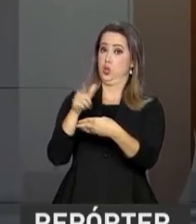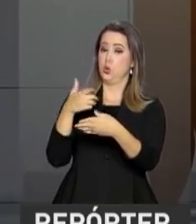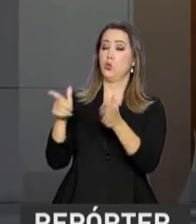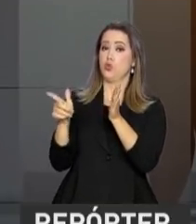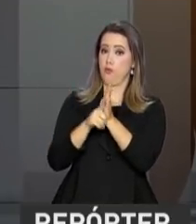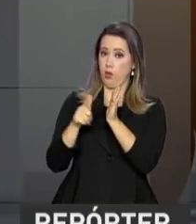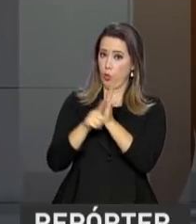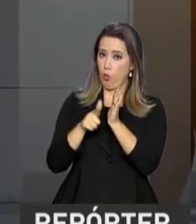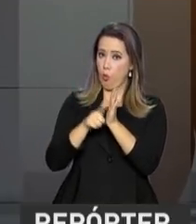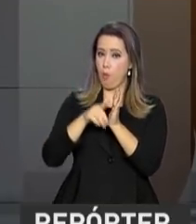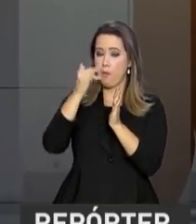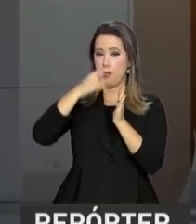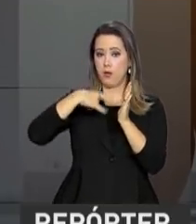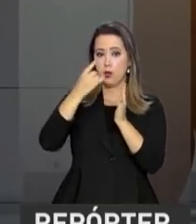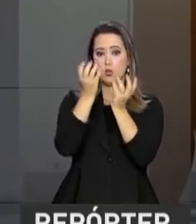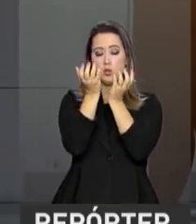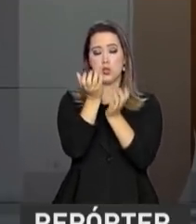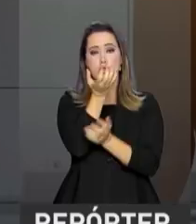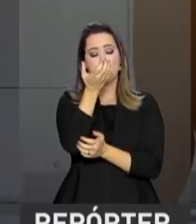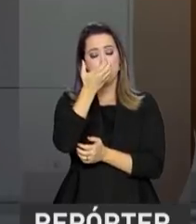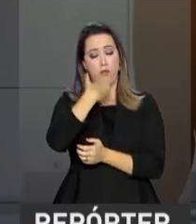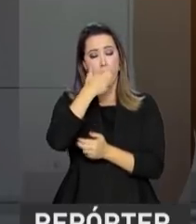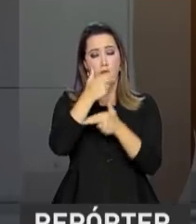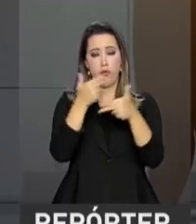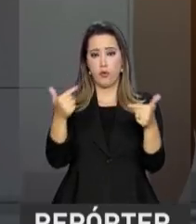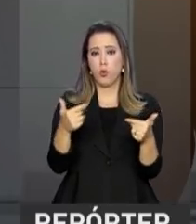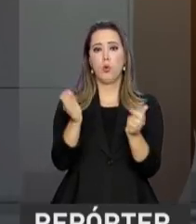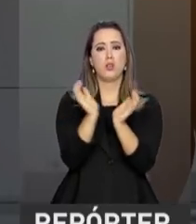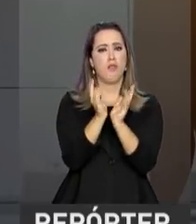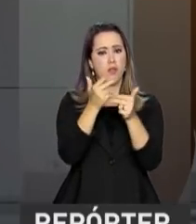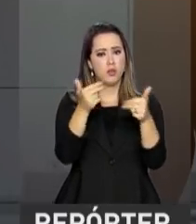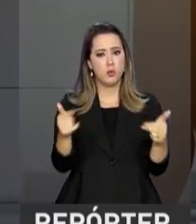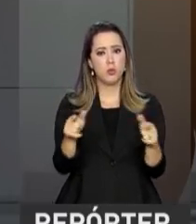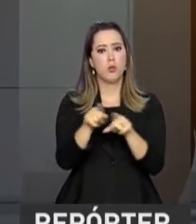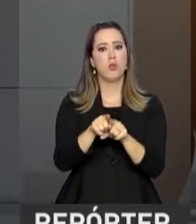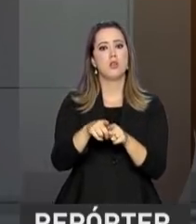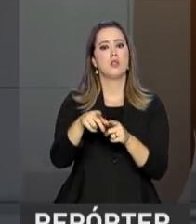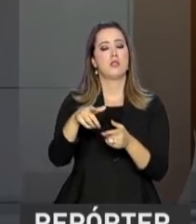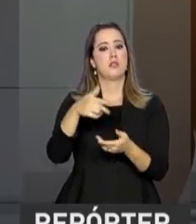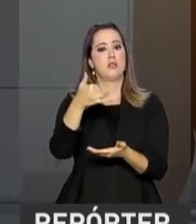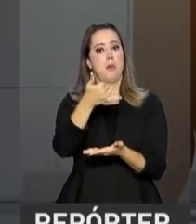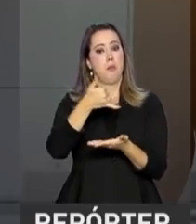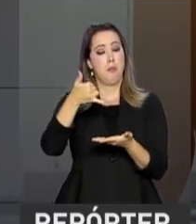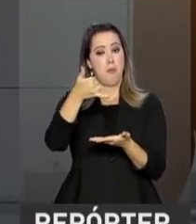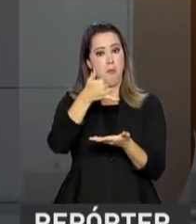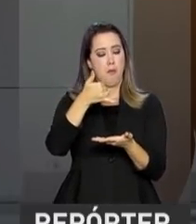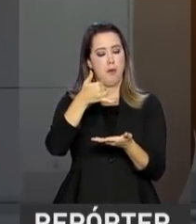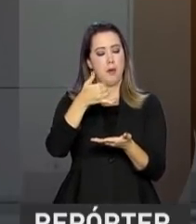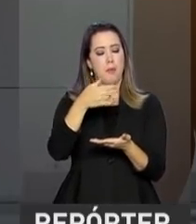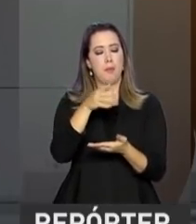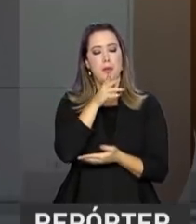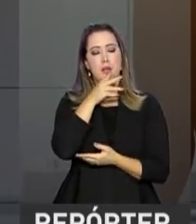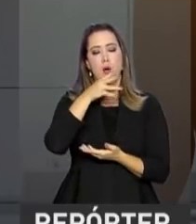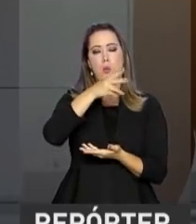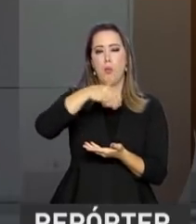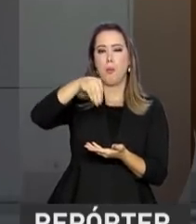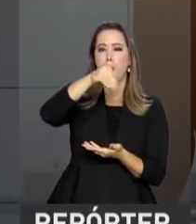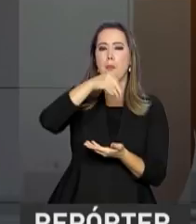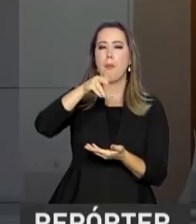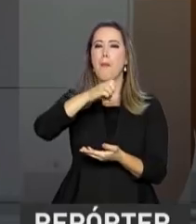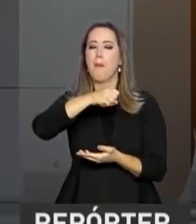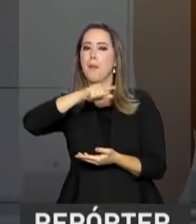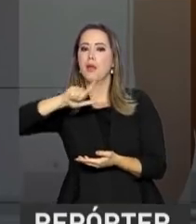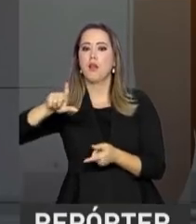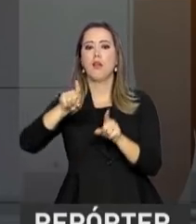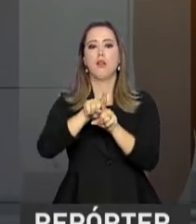certificado sanitário de frutas e verduras, laticínios e mel. Também são proibidos alimentos para animais e